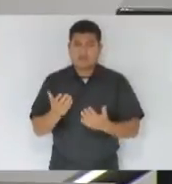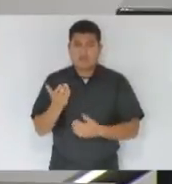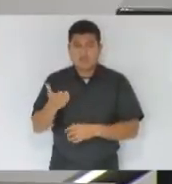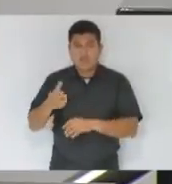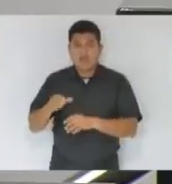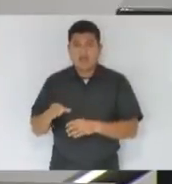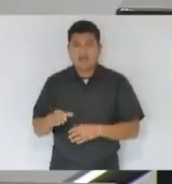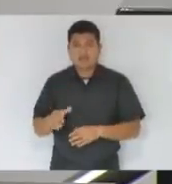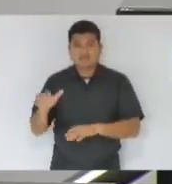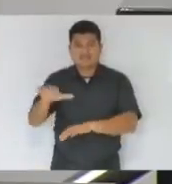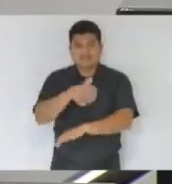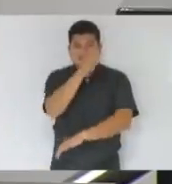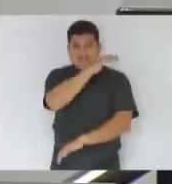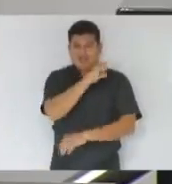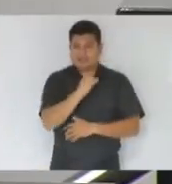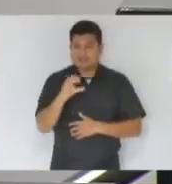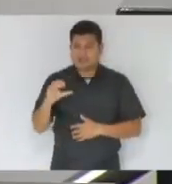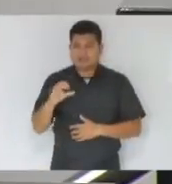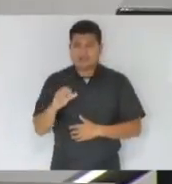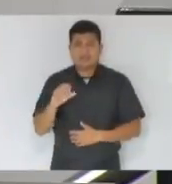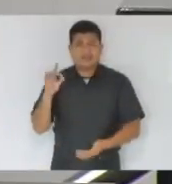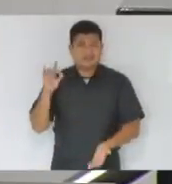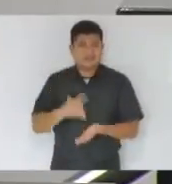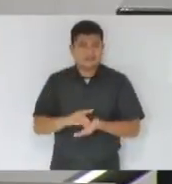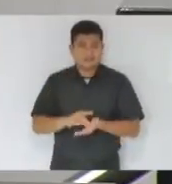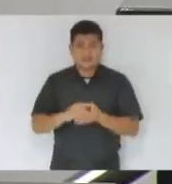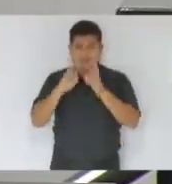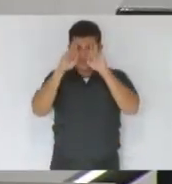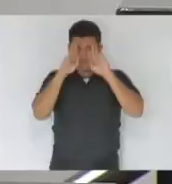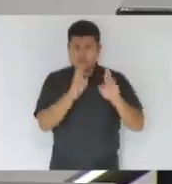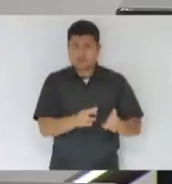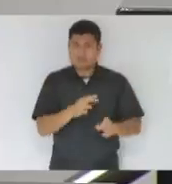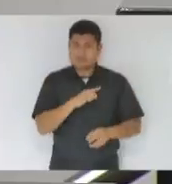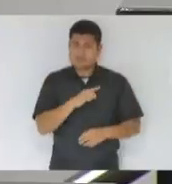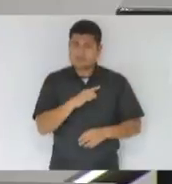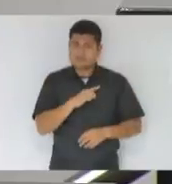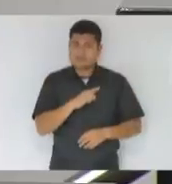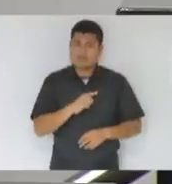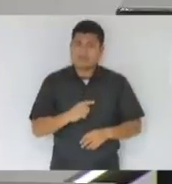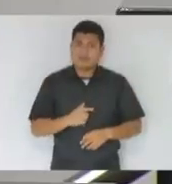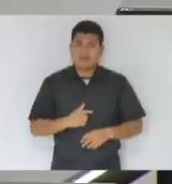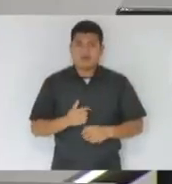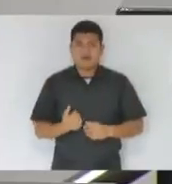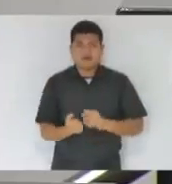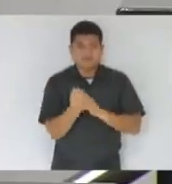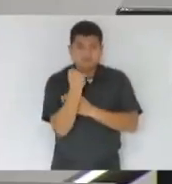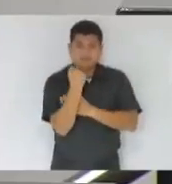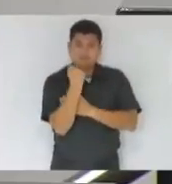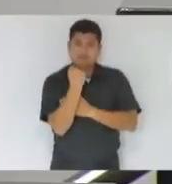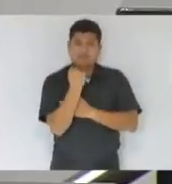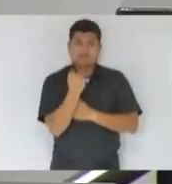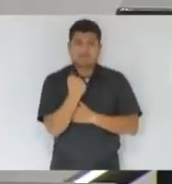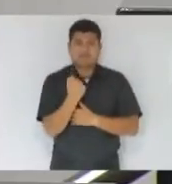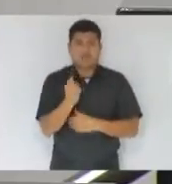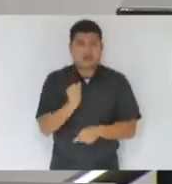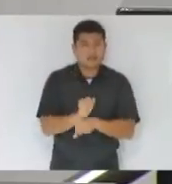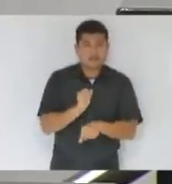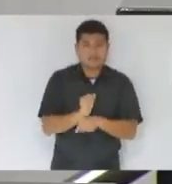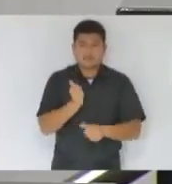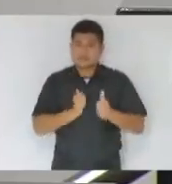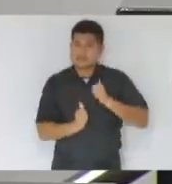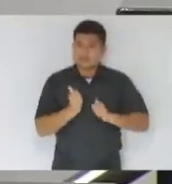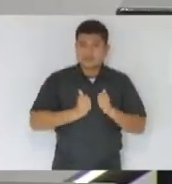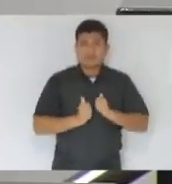de fato, possa ser respeitada, possa ter essa pujança que ela está esperando de uma forma tão